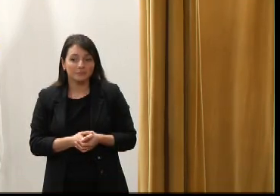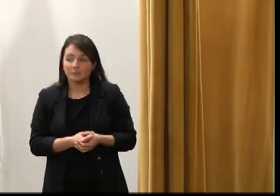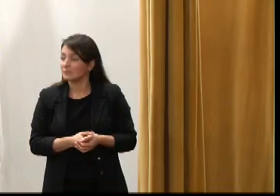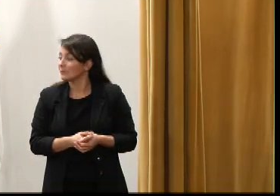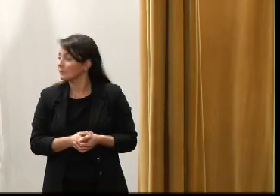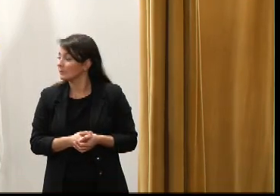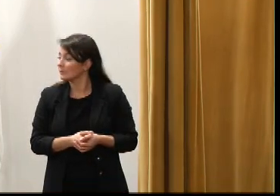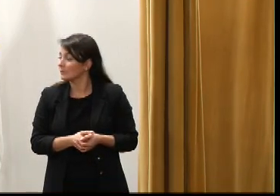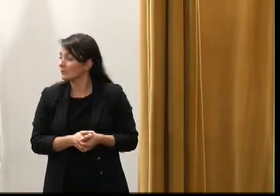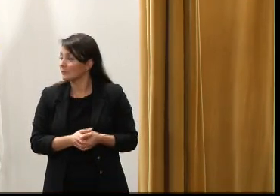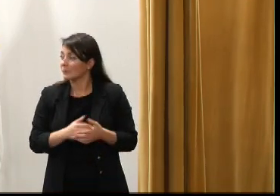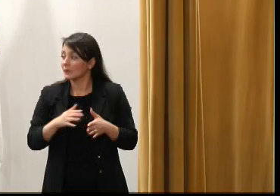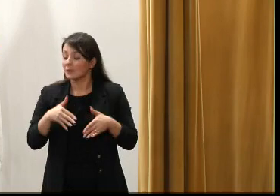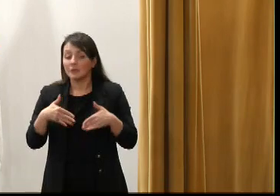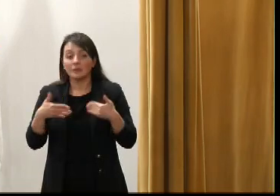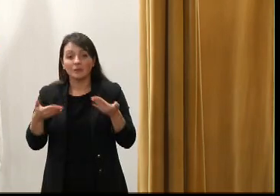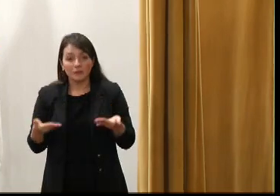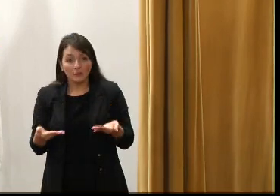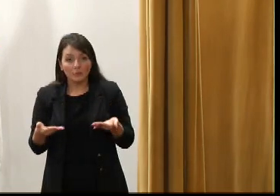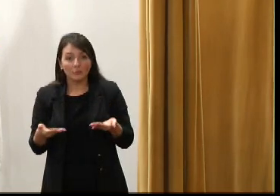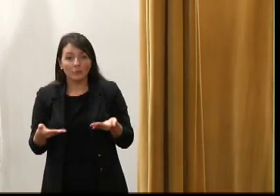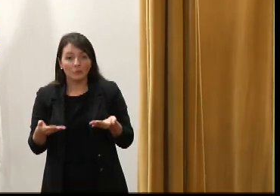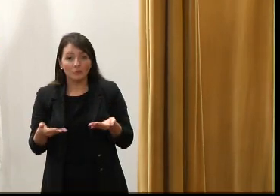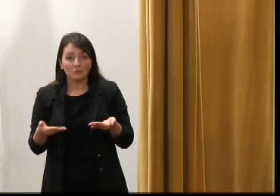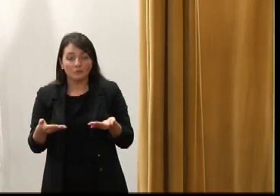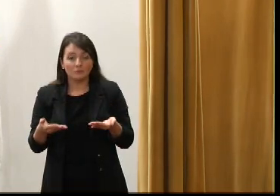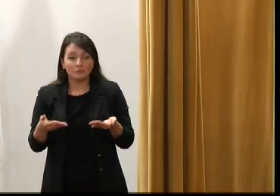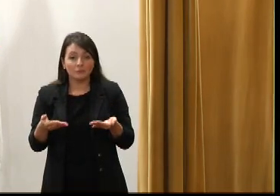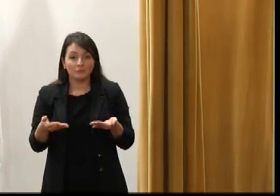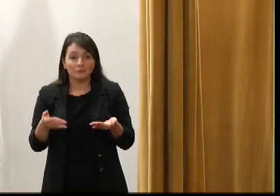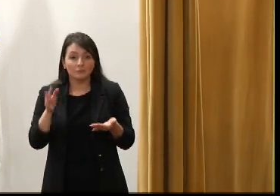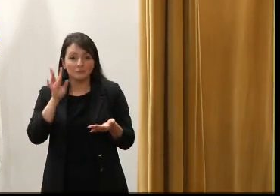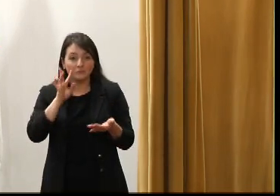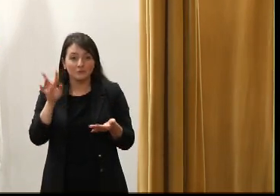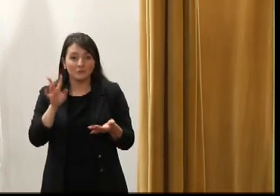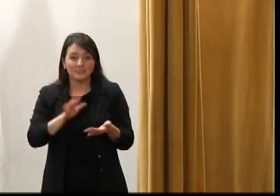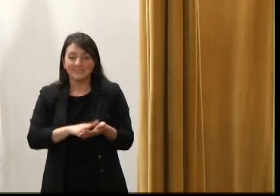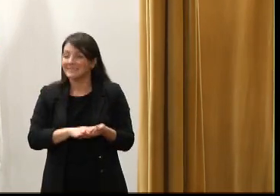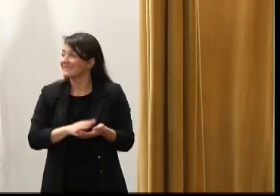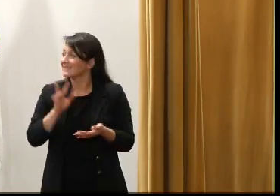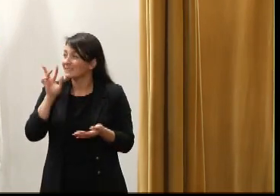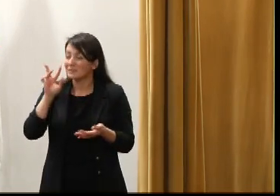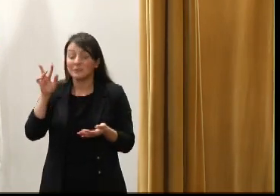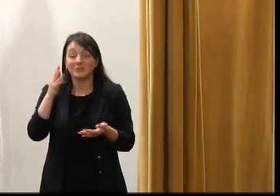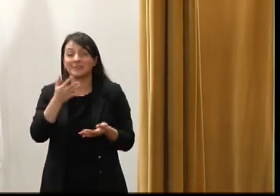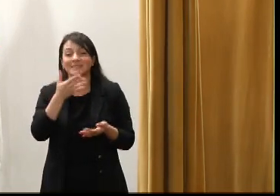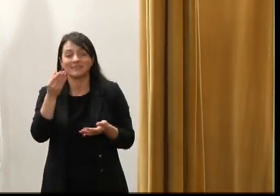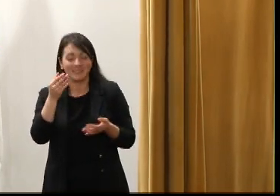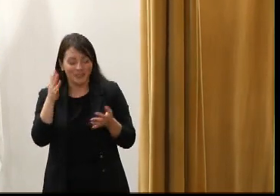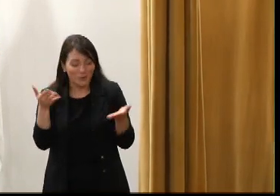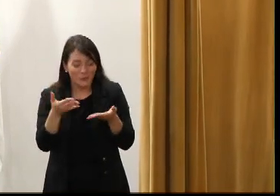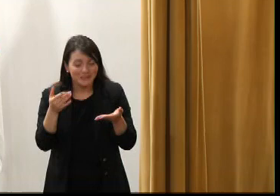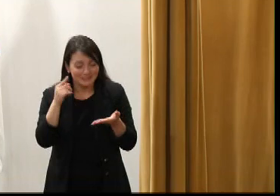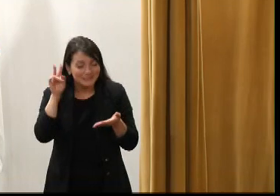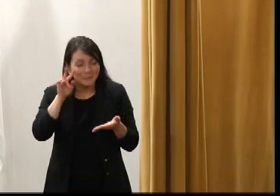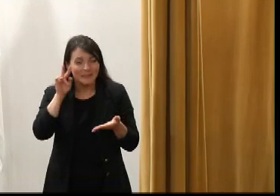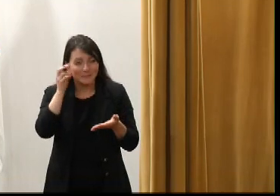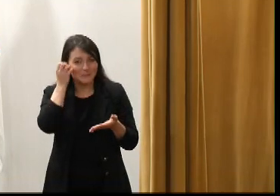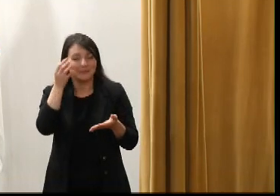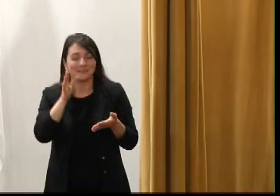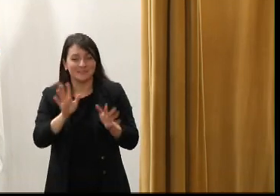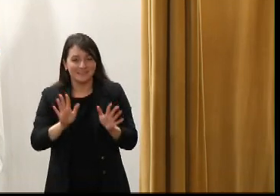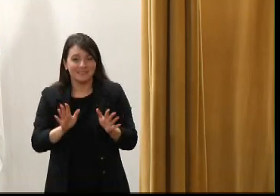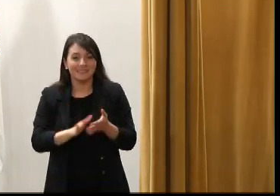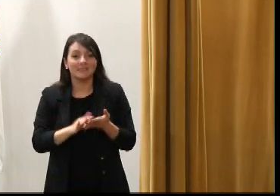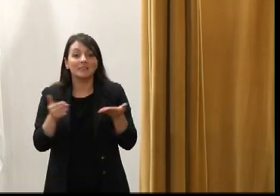Então, atenção, enxerguei uma parte, eu sei todo o resto. Uma atenção à prestação a